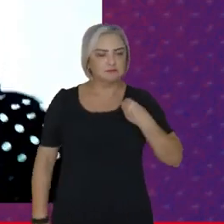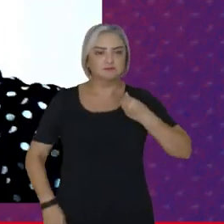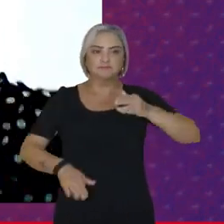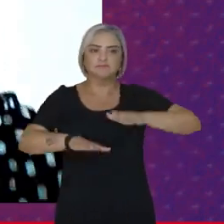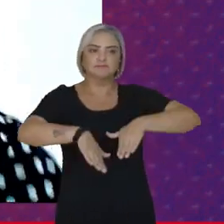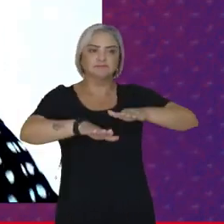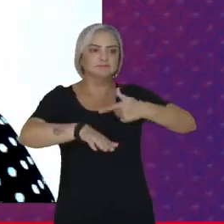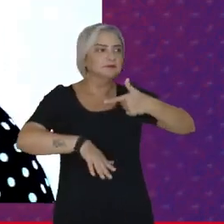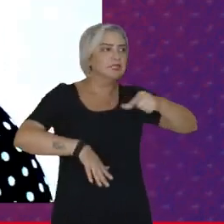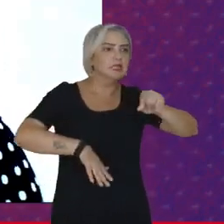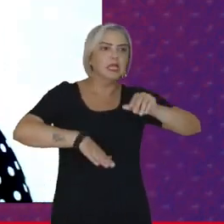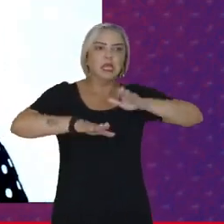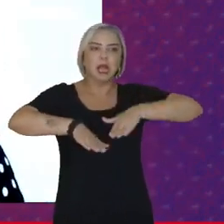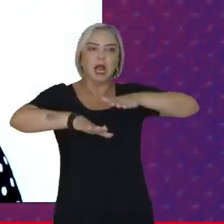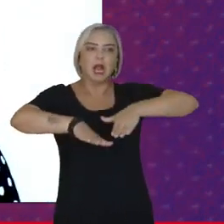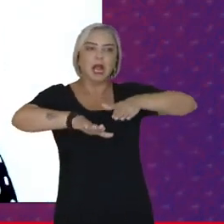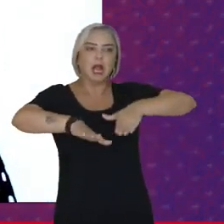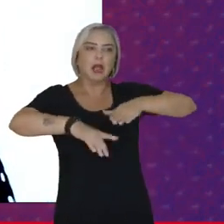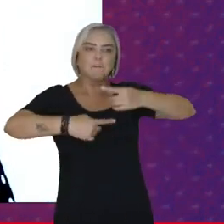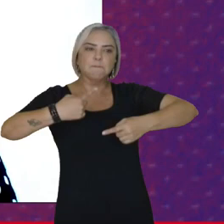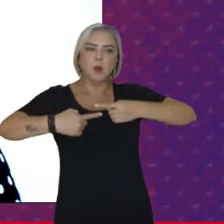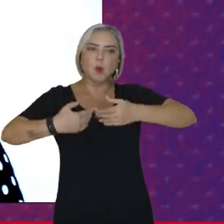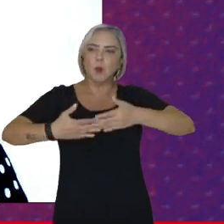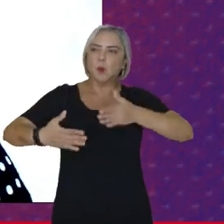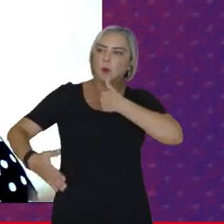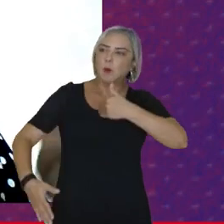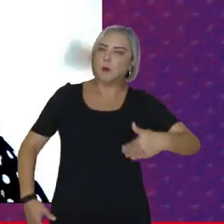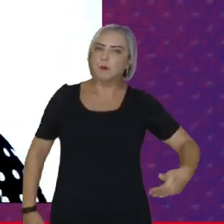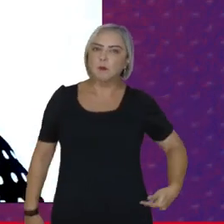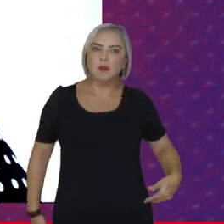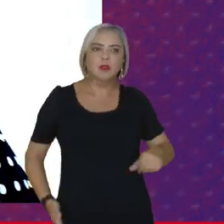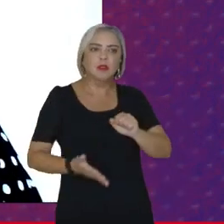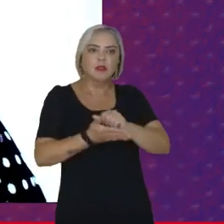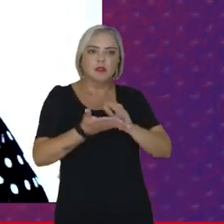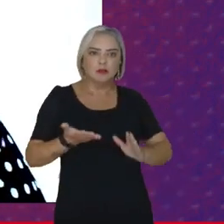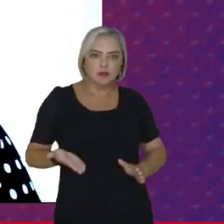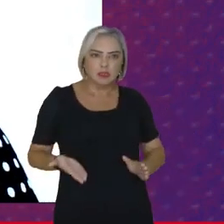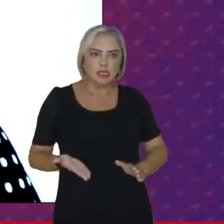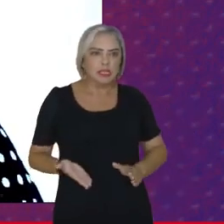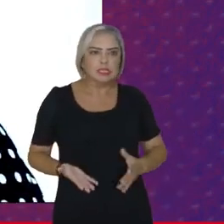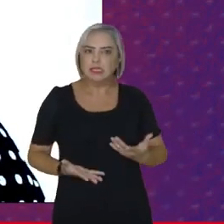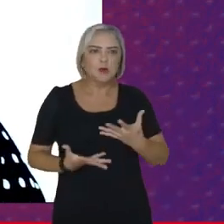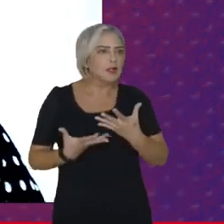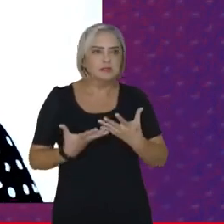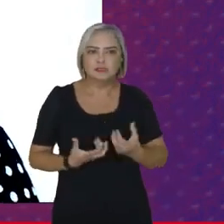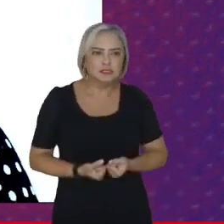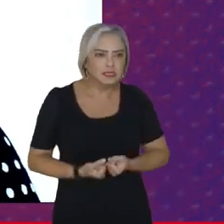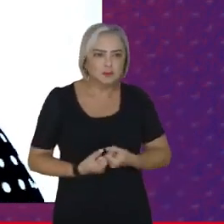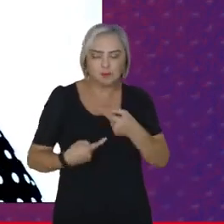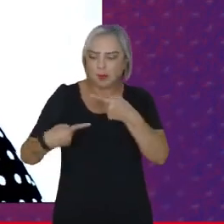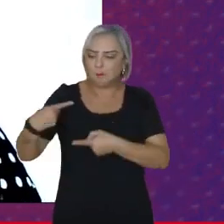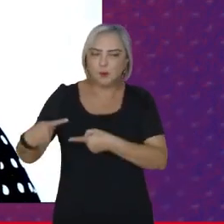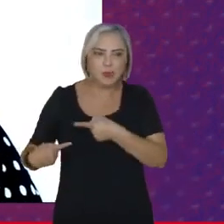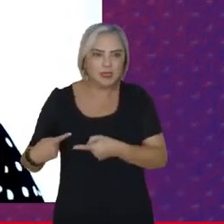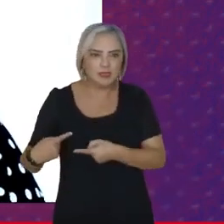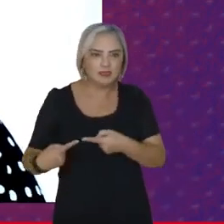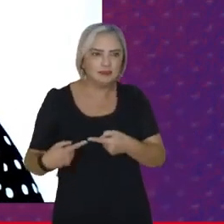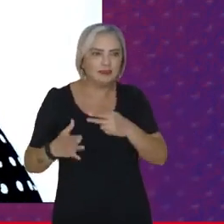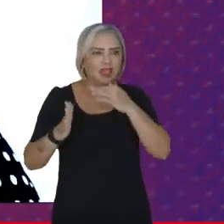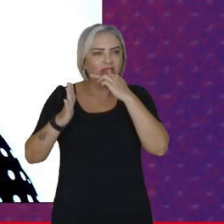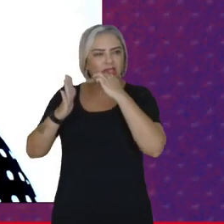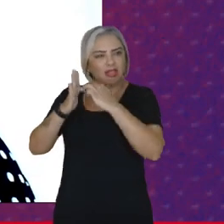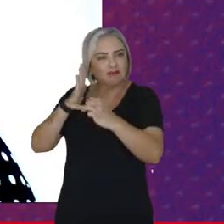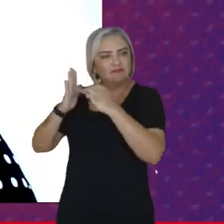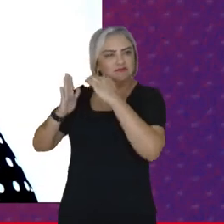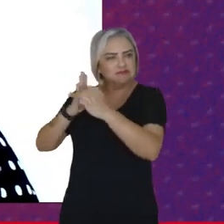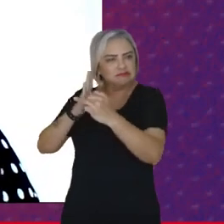movimento, ir para um ato público, para uma atividade que repudie uma política